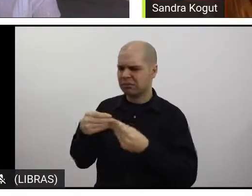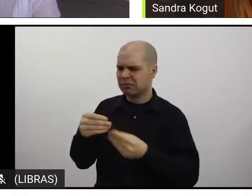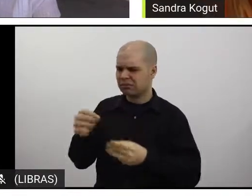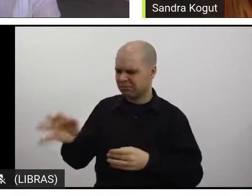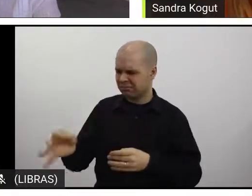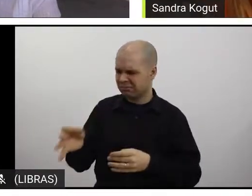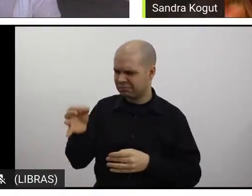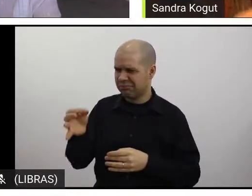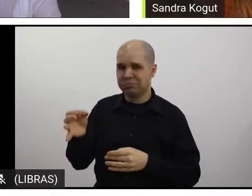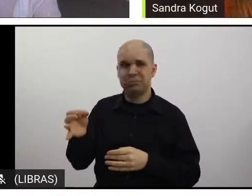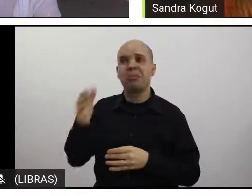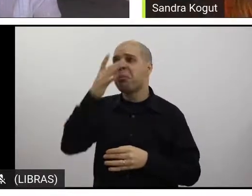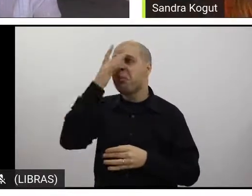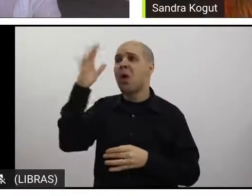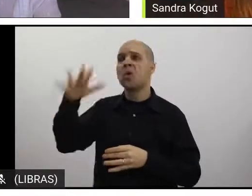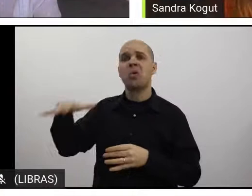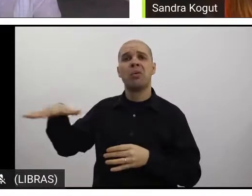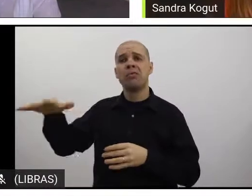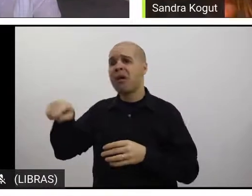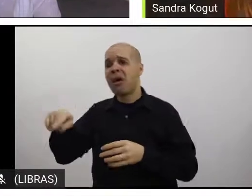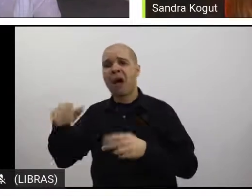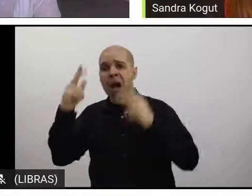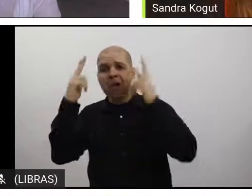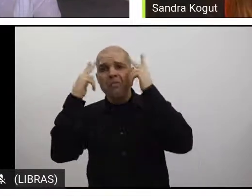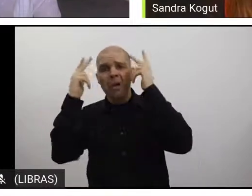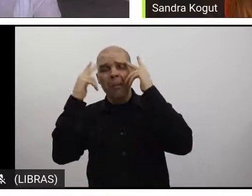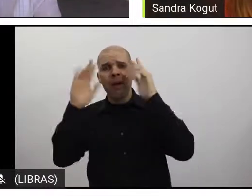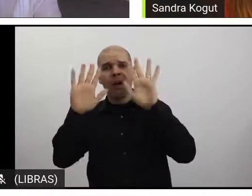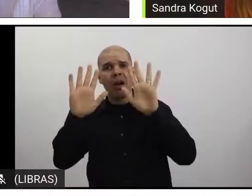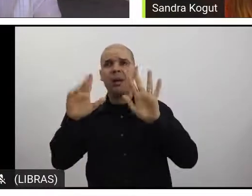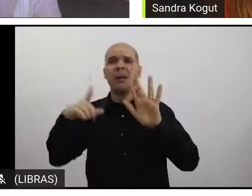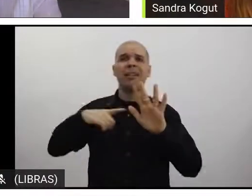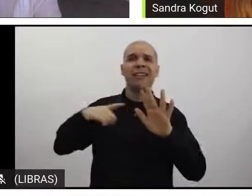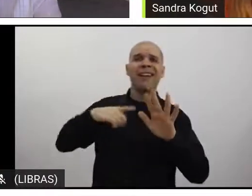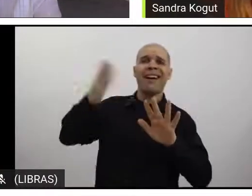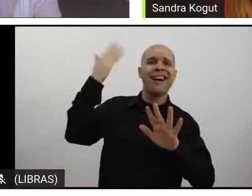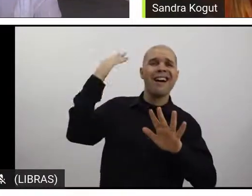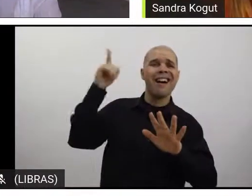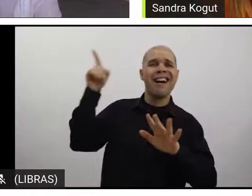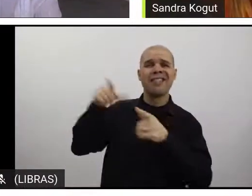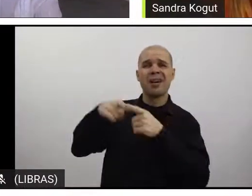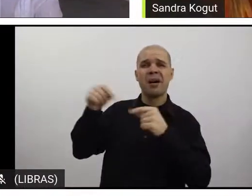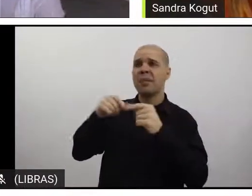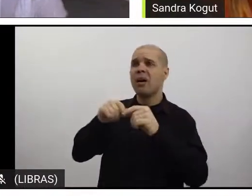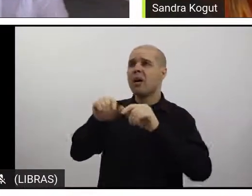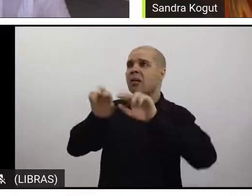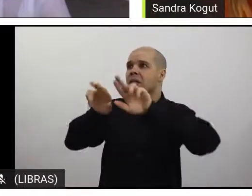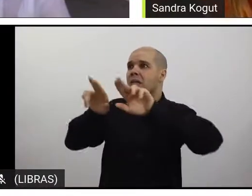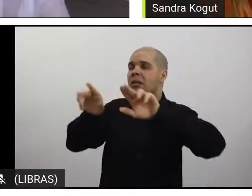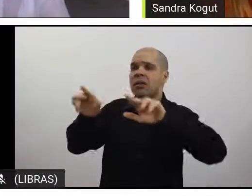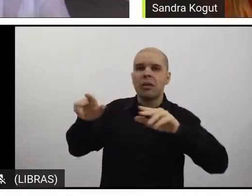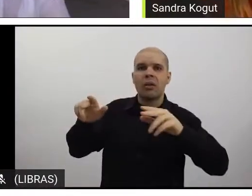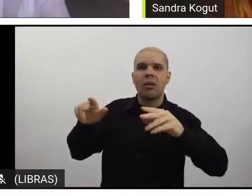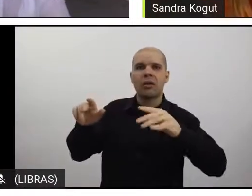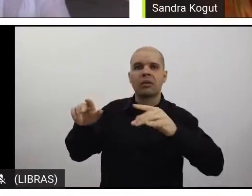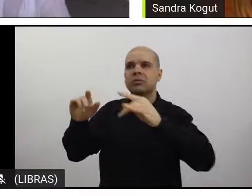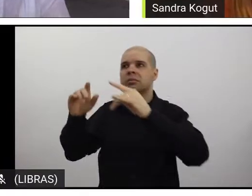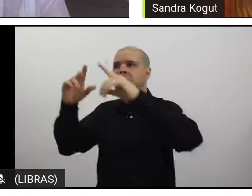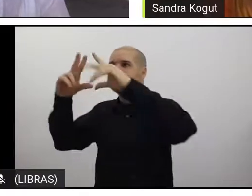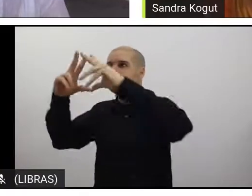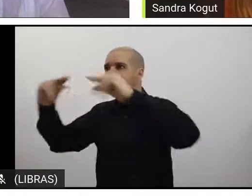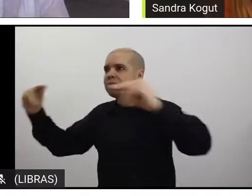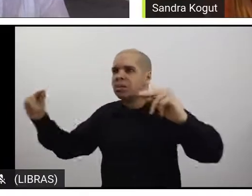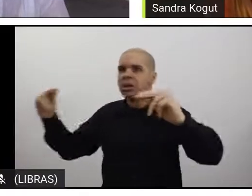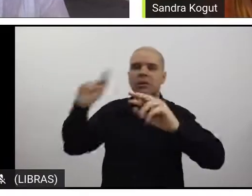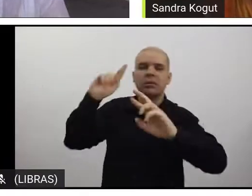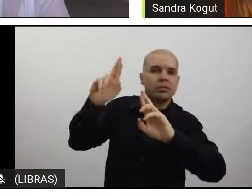misturava o milenar com o contemporâneo com muita tranquilidade. E que, na verdade, as coisas, o que as